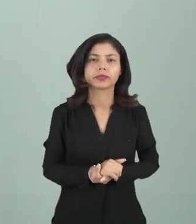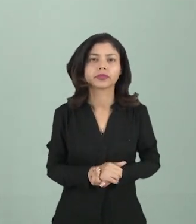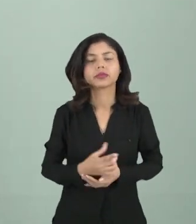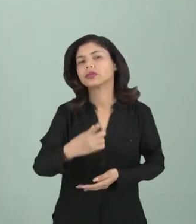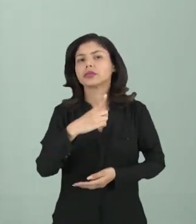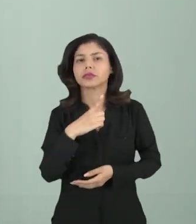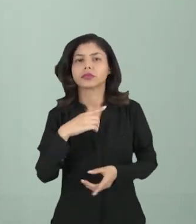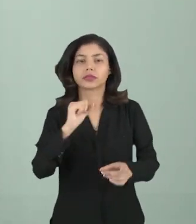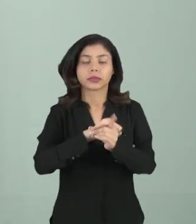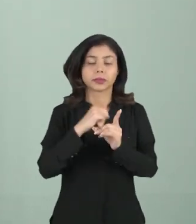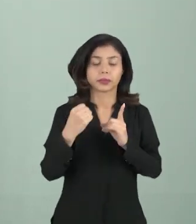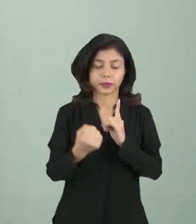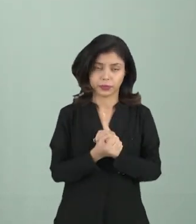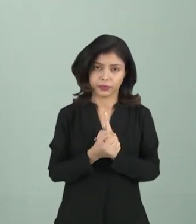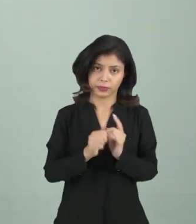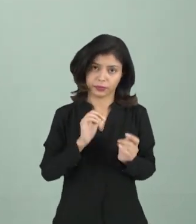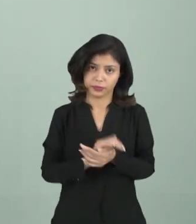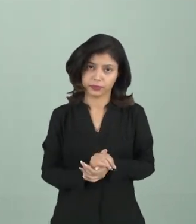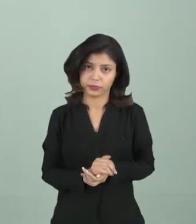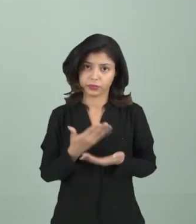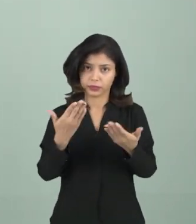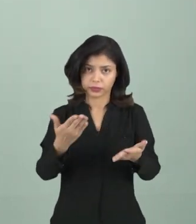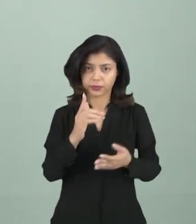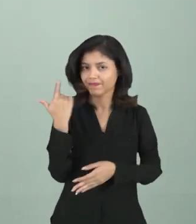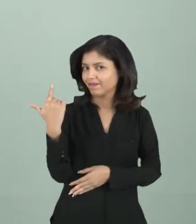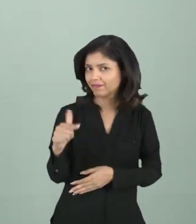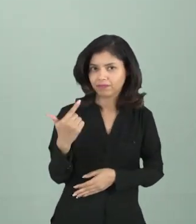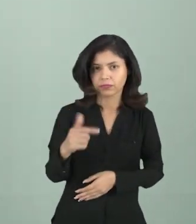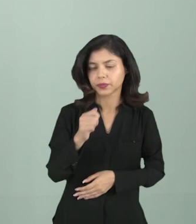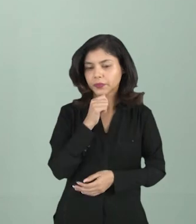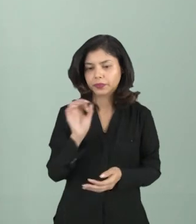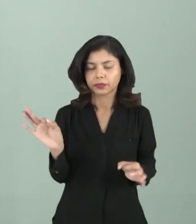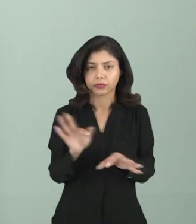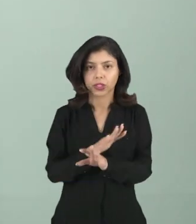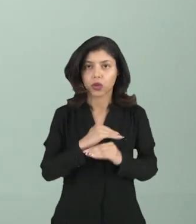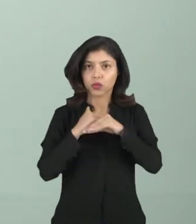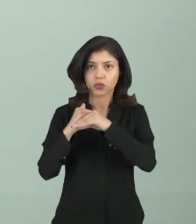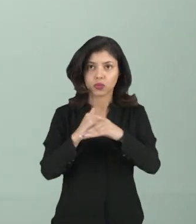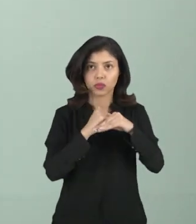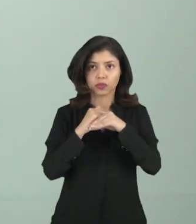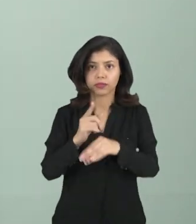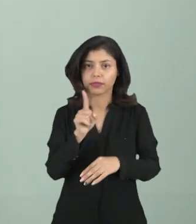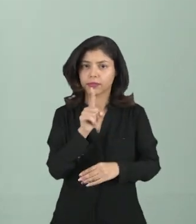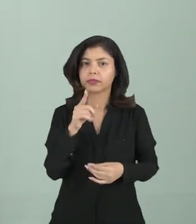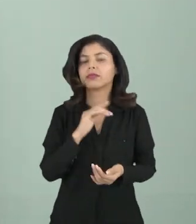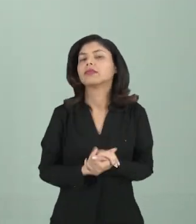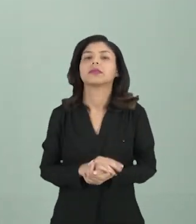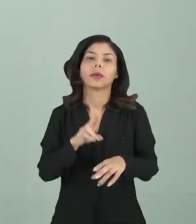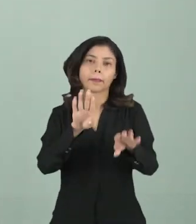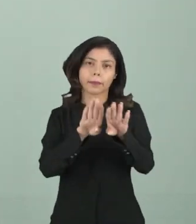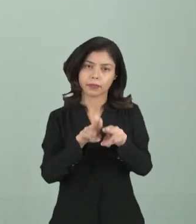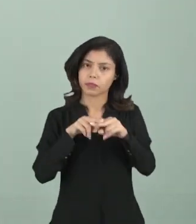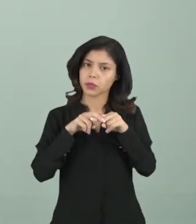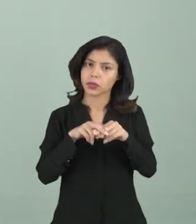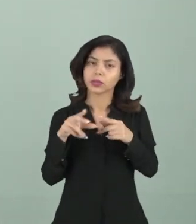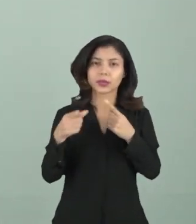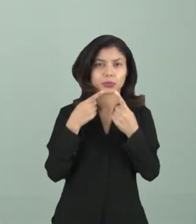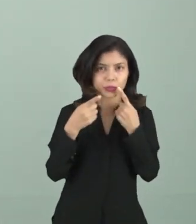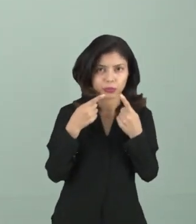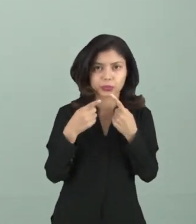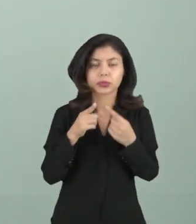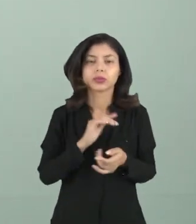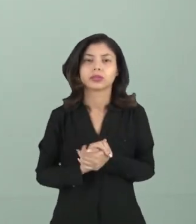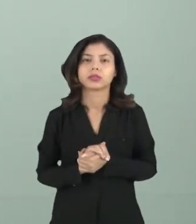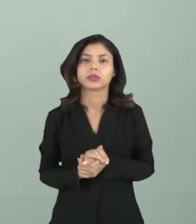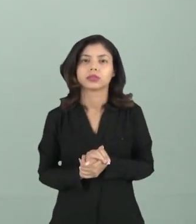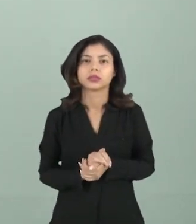de sociedade. As demandas, elas não são absolutamente iguais. Por isso que as discussões e